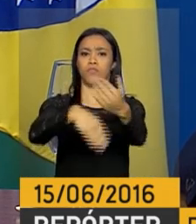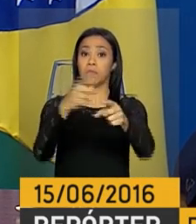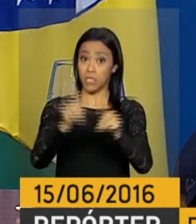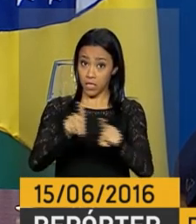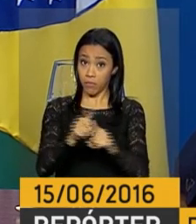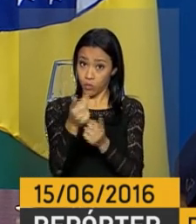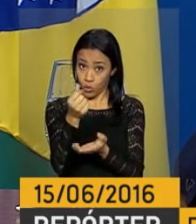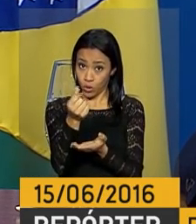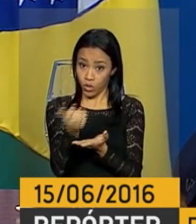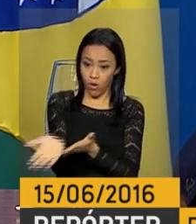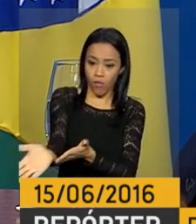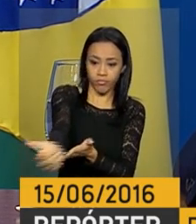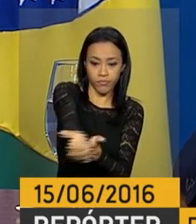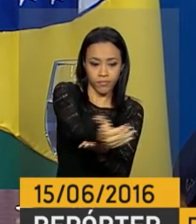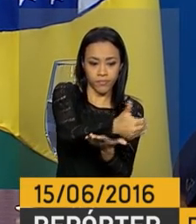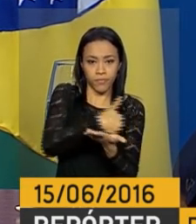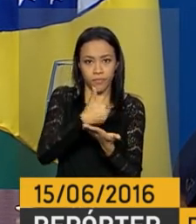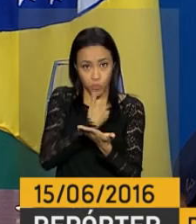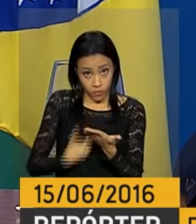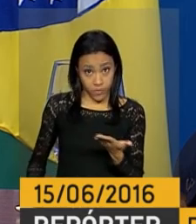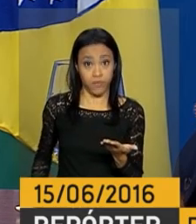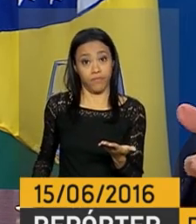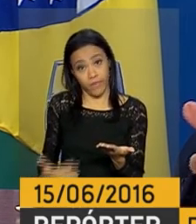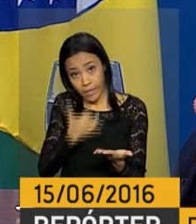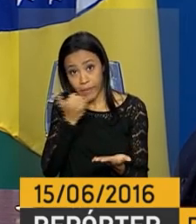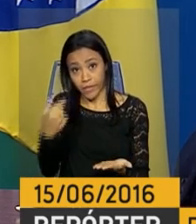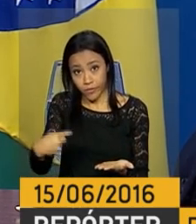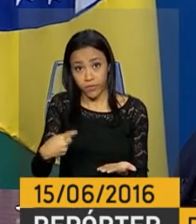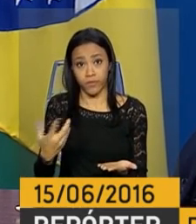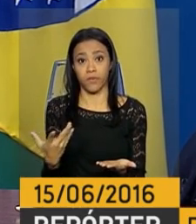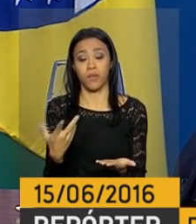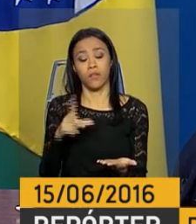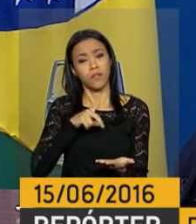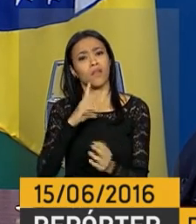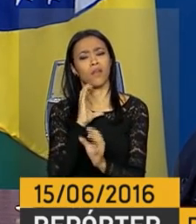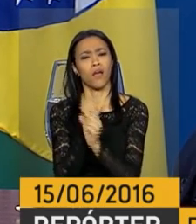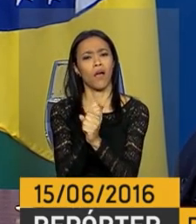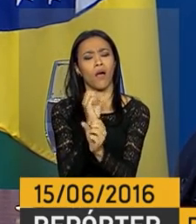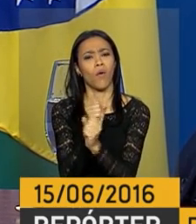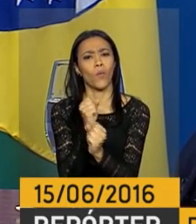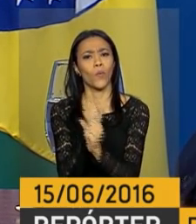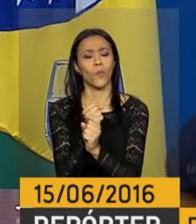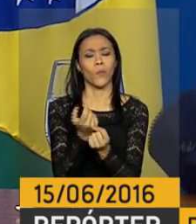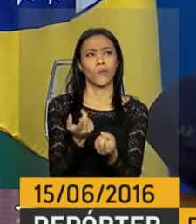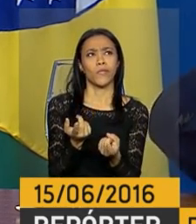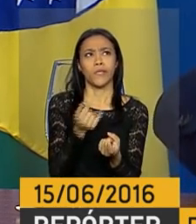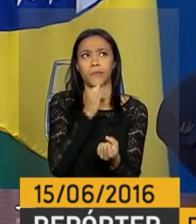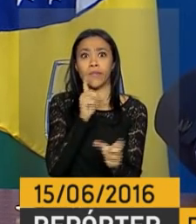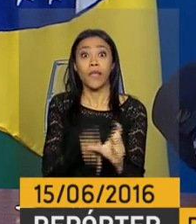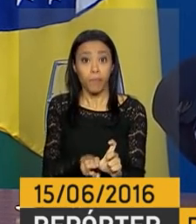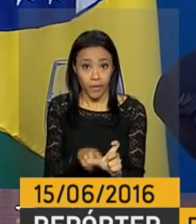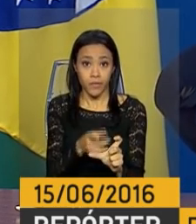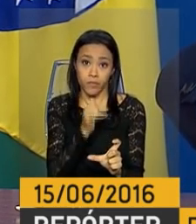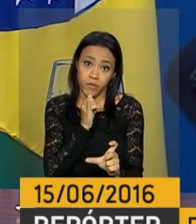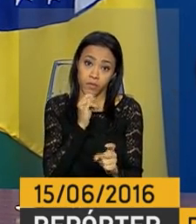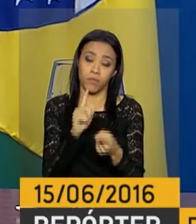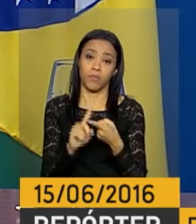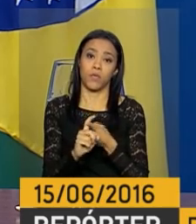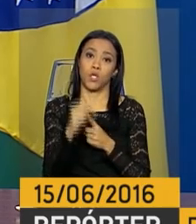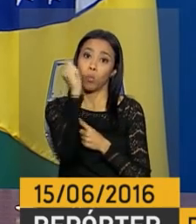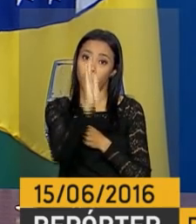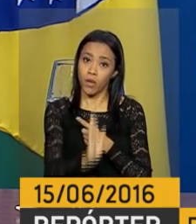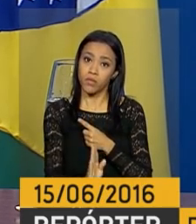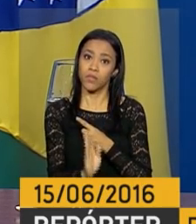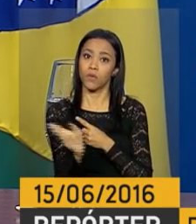arrecadação, não é? Ah, existem cálculos eh que levam em conta, por exemplo, que o Brasil